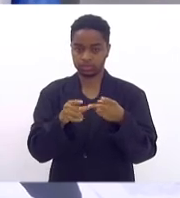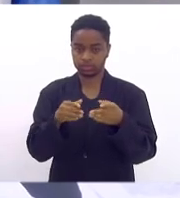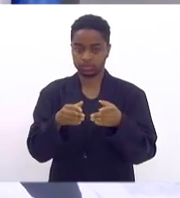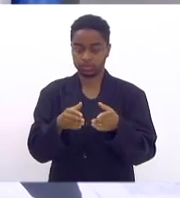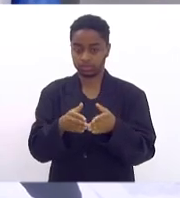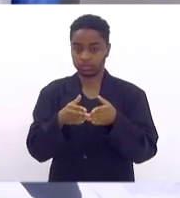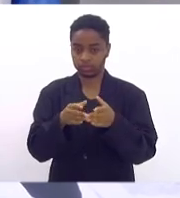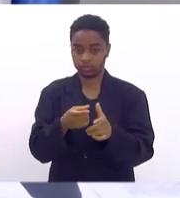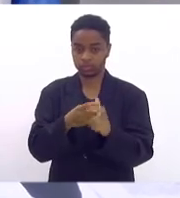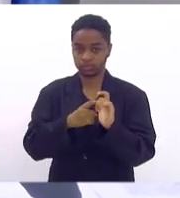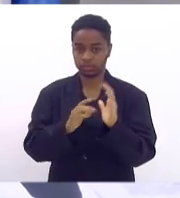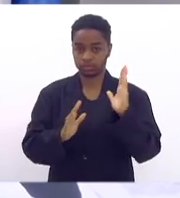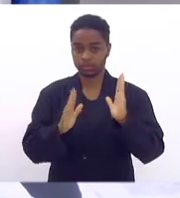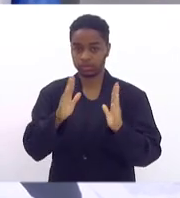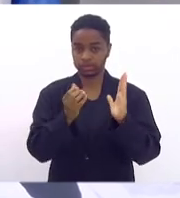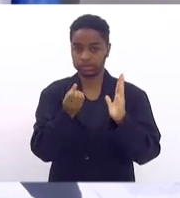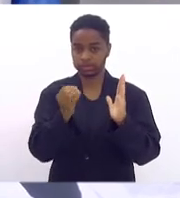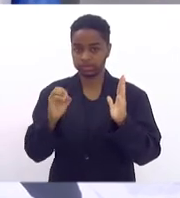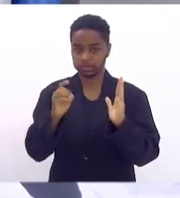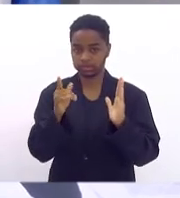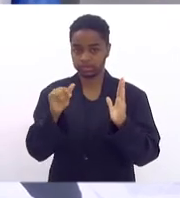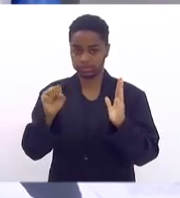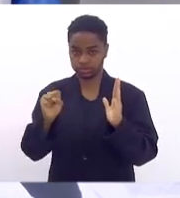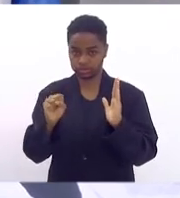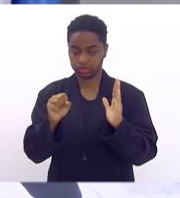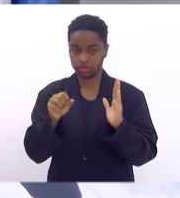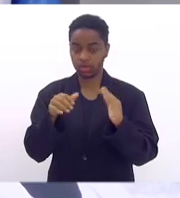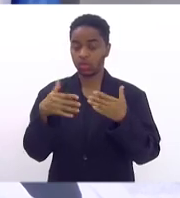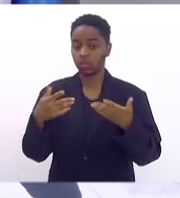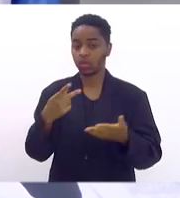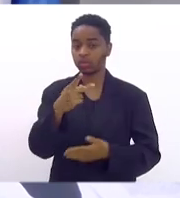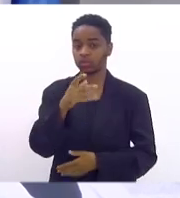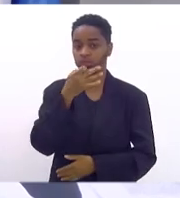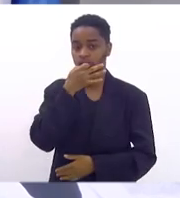suspensão por esses 60 dias. Que o senhor